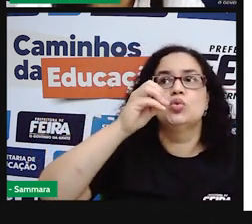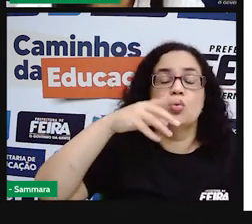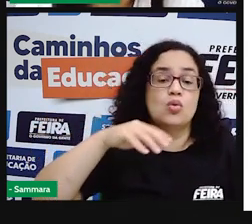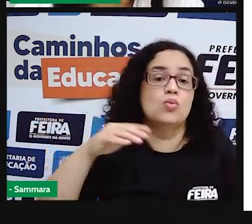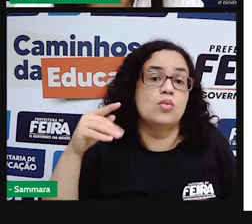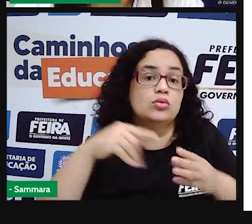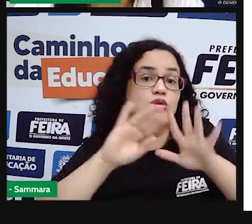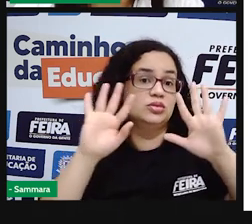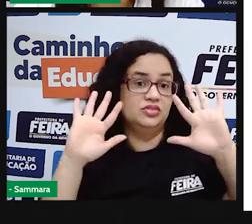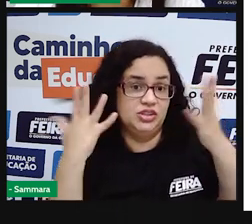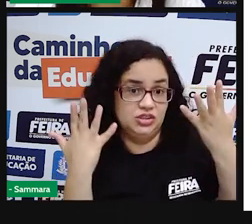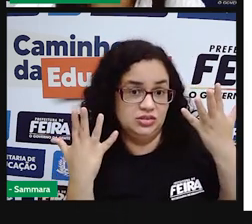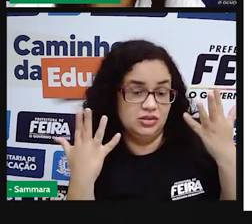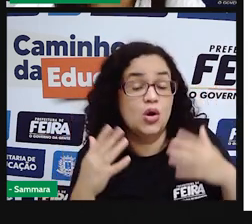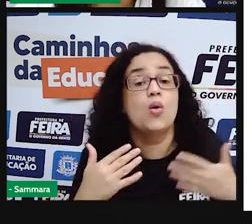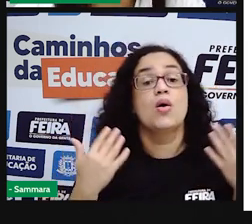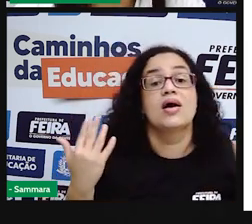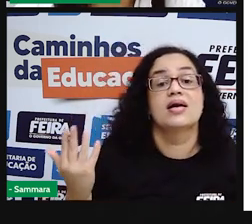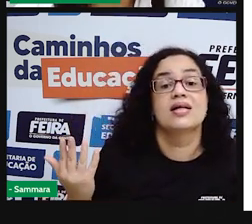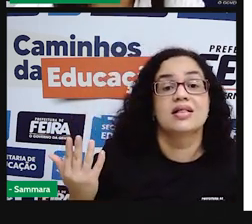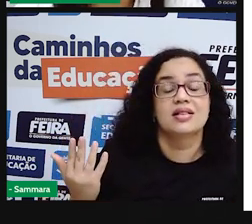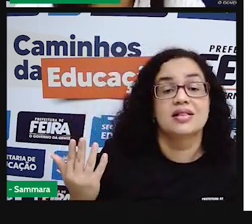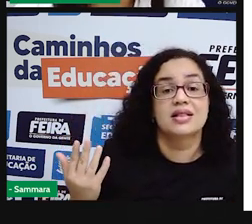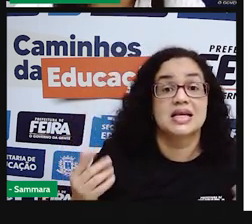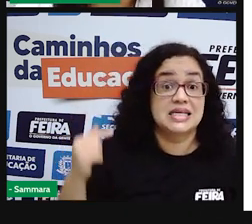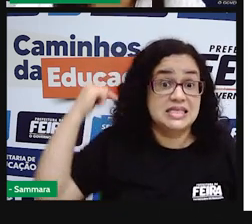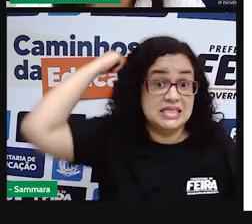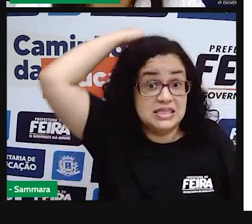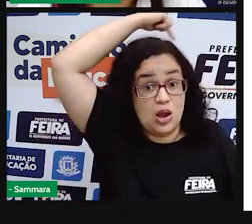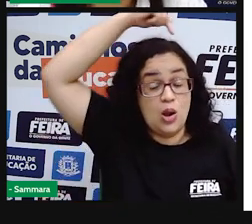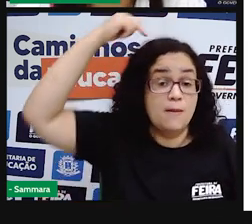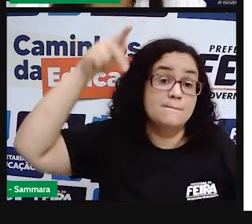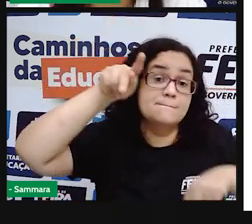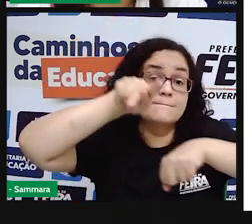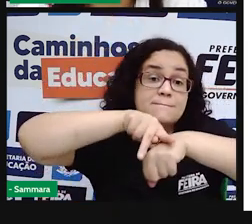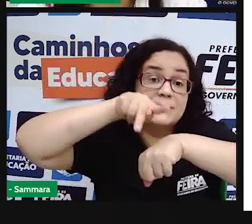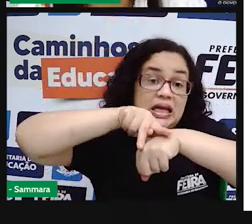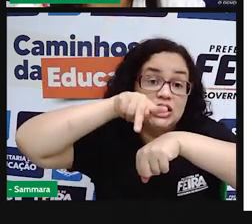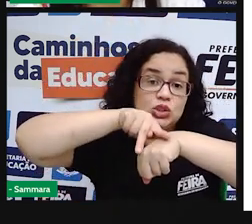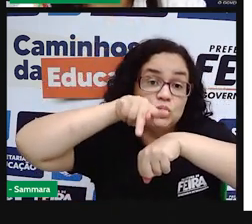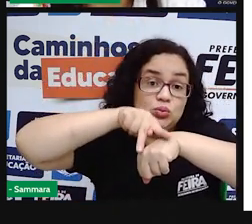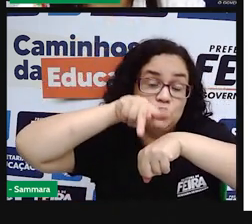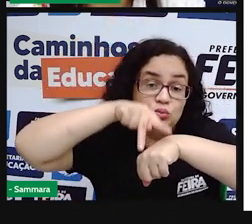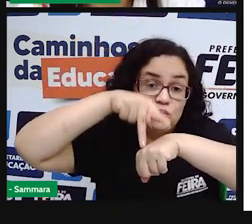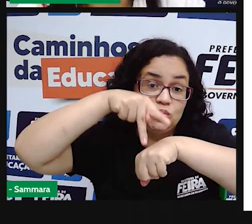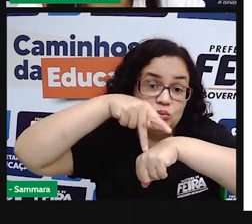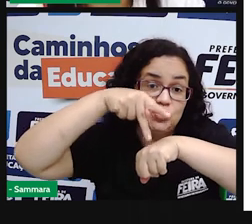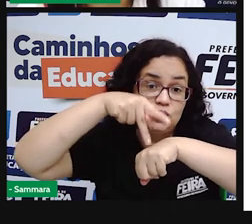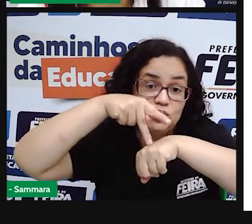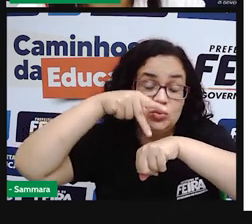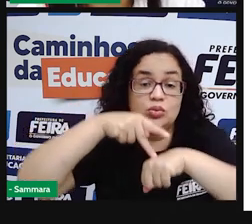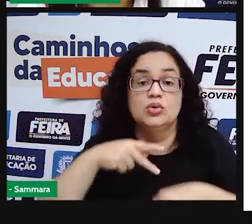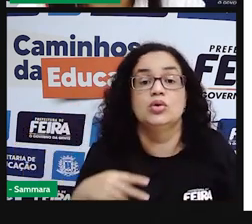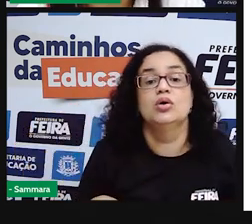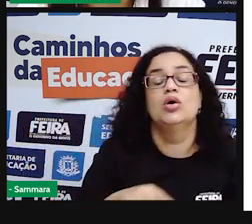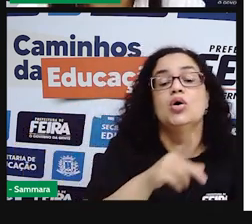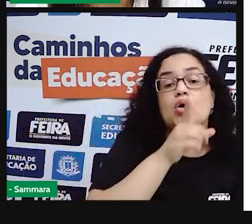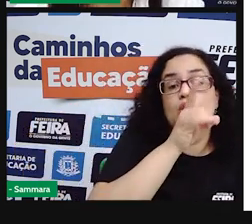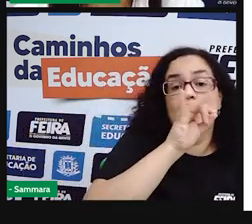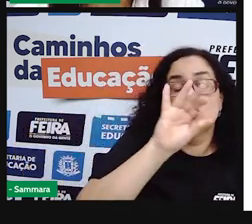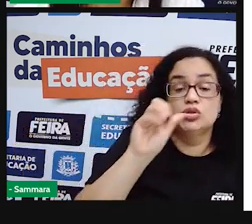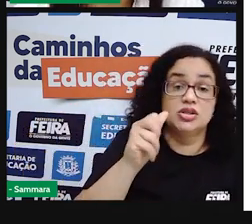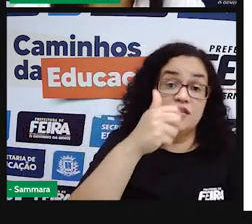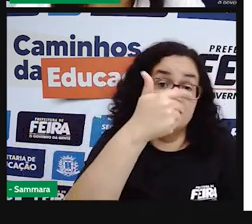festa do mês. Qual é? O São Pedro. São Pedro aí é comemorado no dia